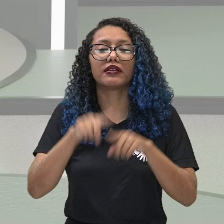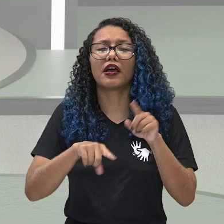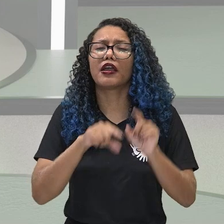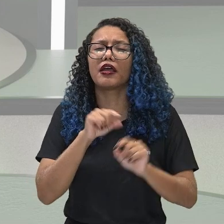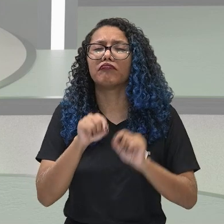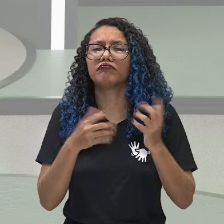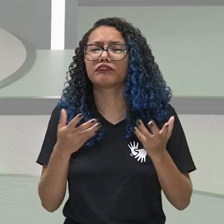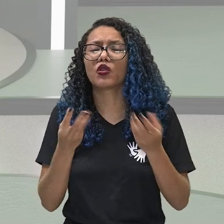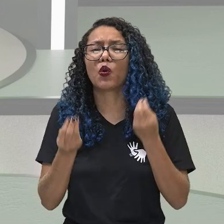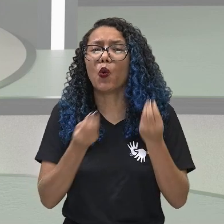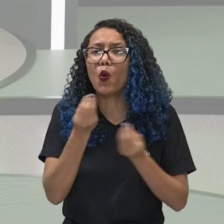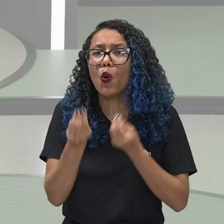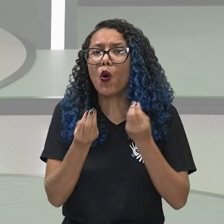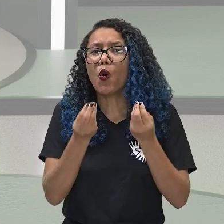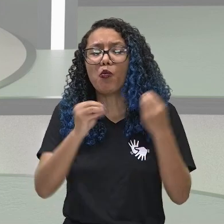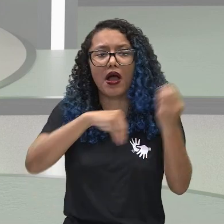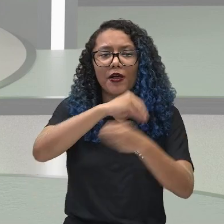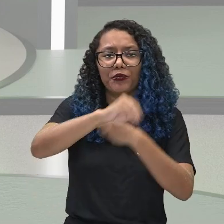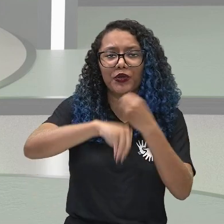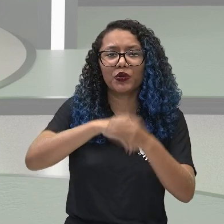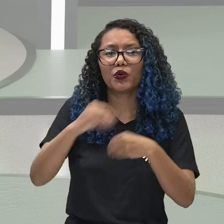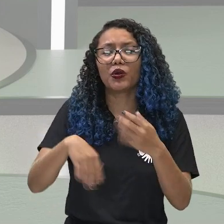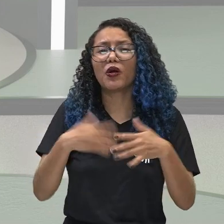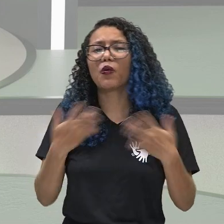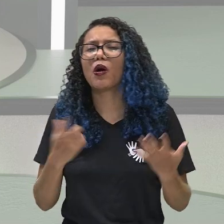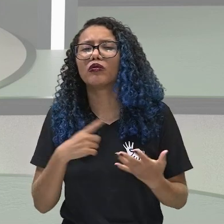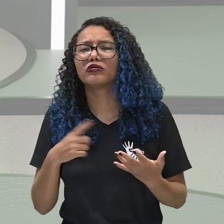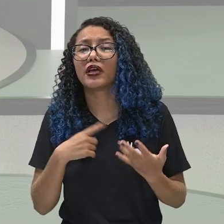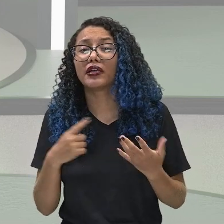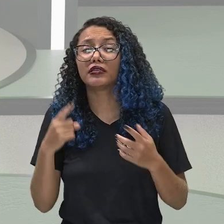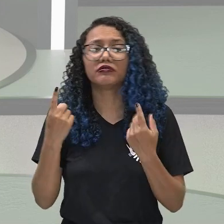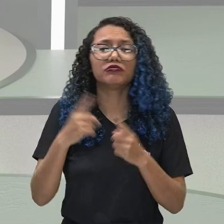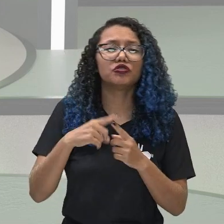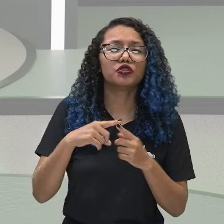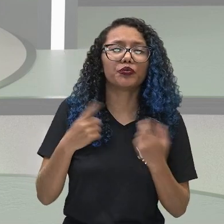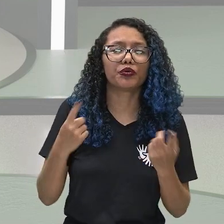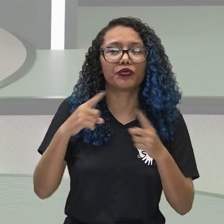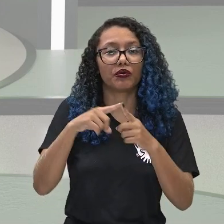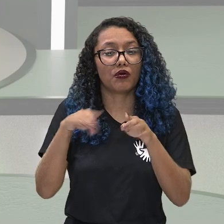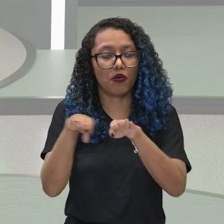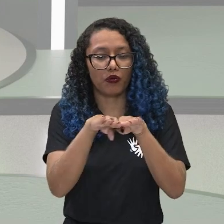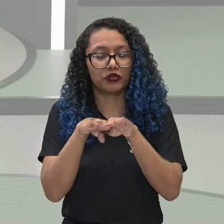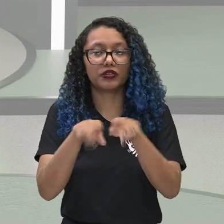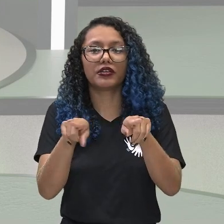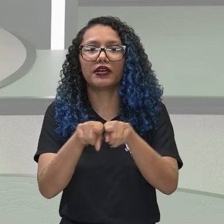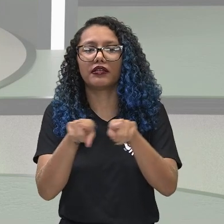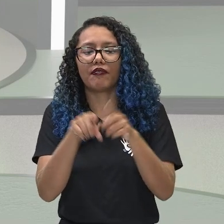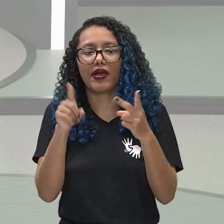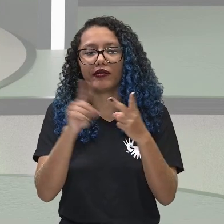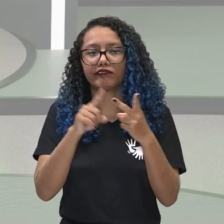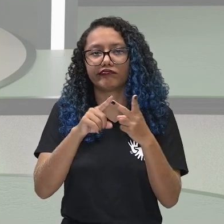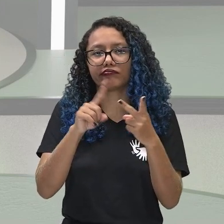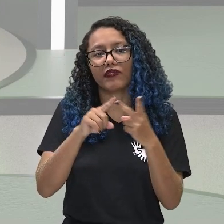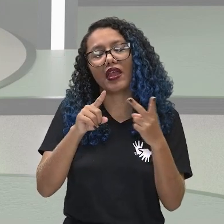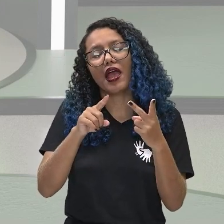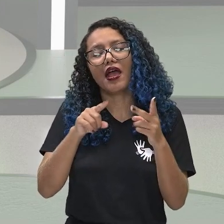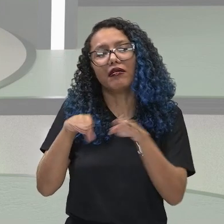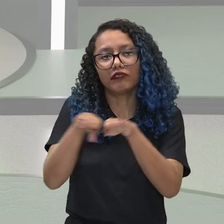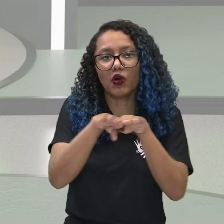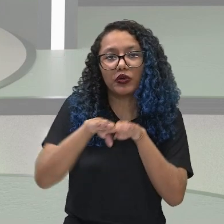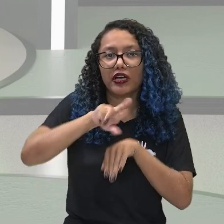Nas misturas, quais são as que nós temos? Homogêneas e heterogêneas.